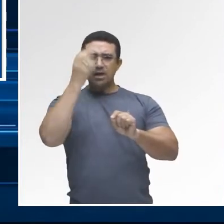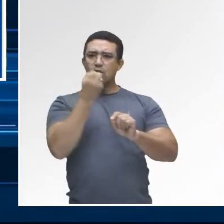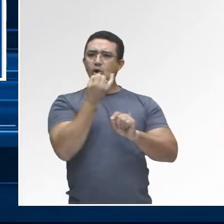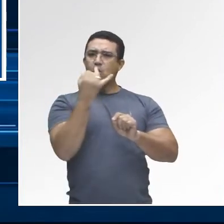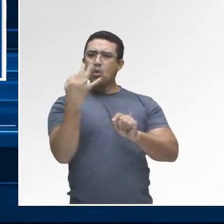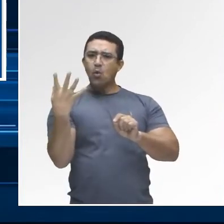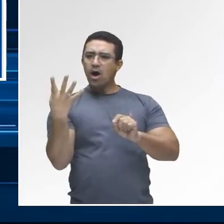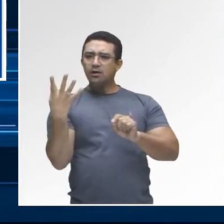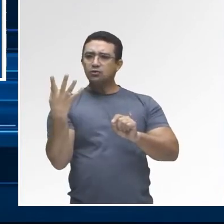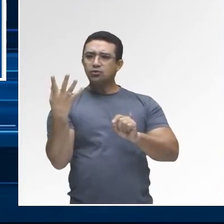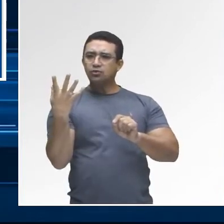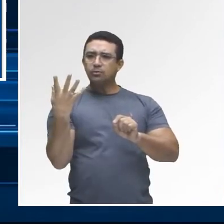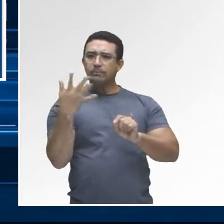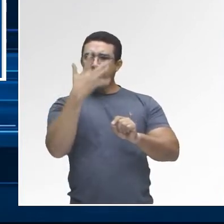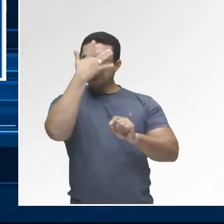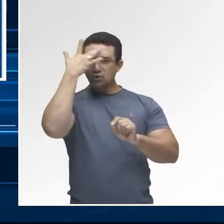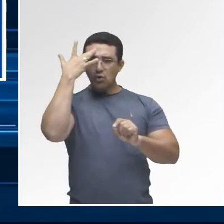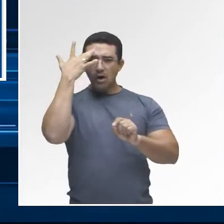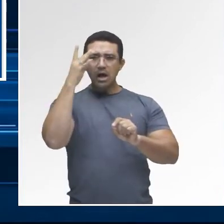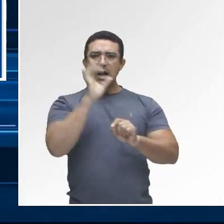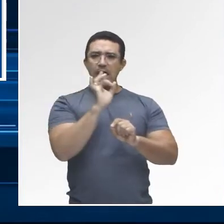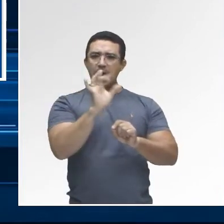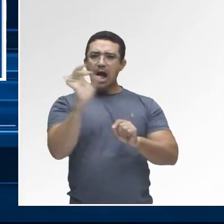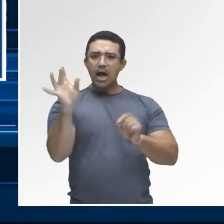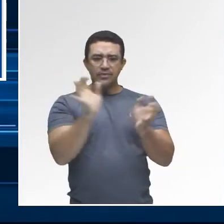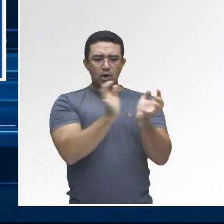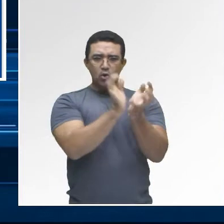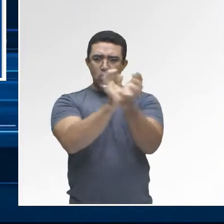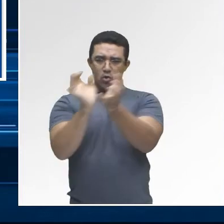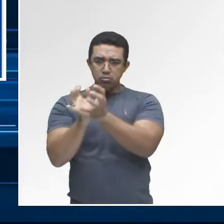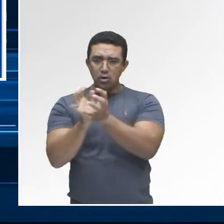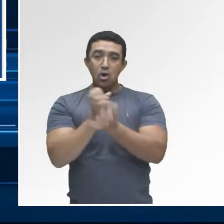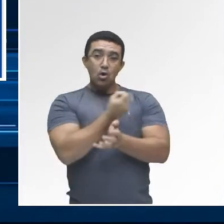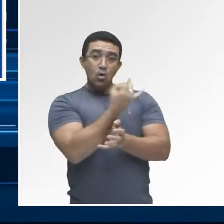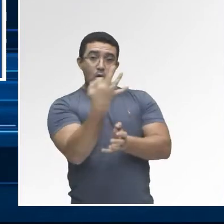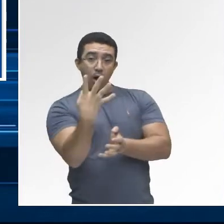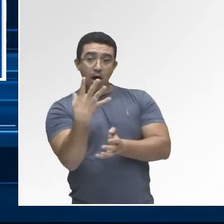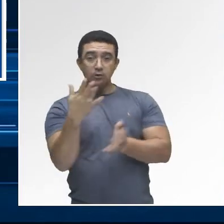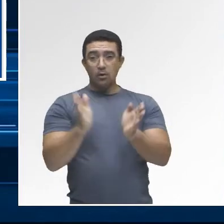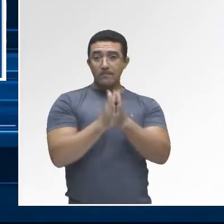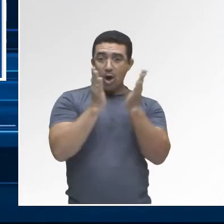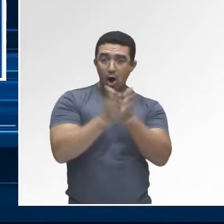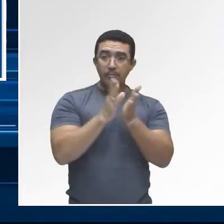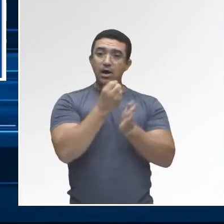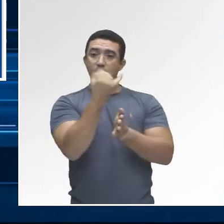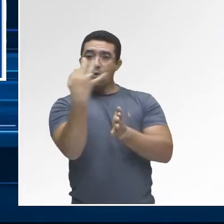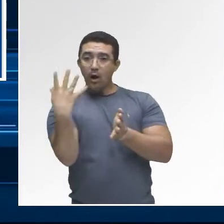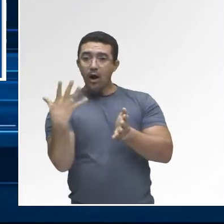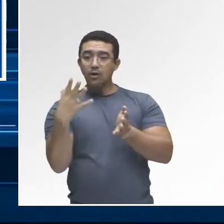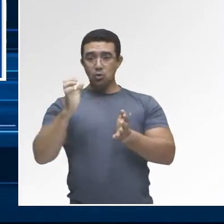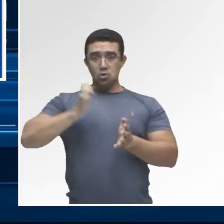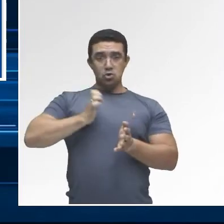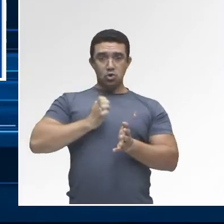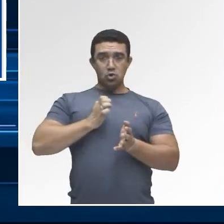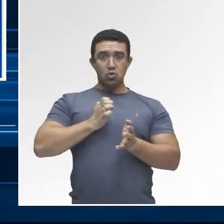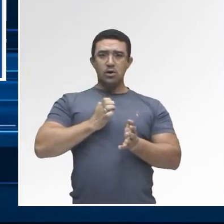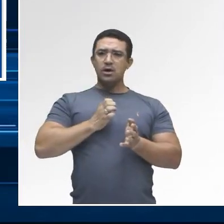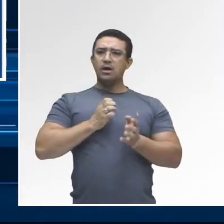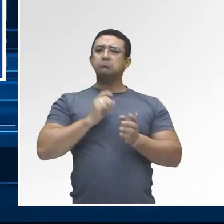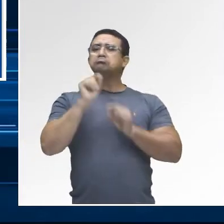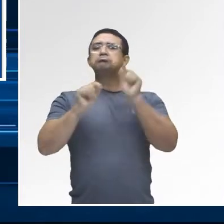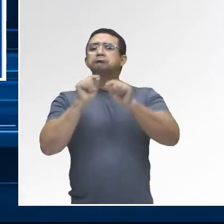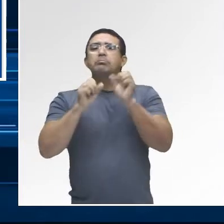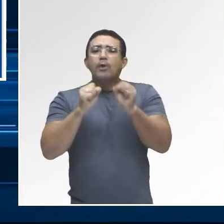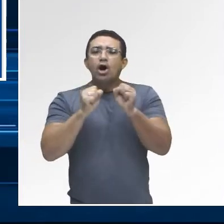cada classe? Porque o voto era censitário. Então era preciso saber exatamente quem podia votar, quem